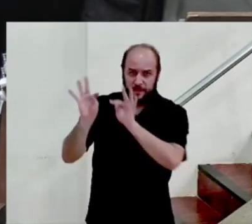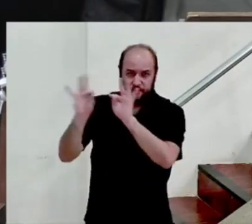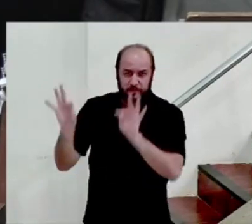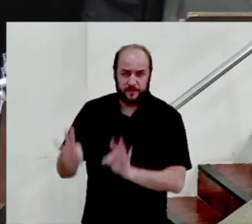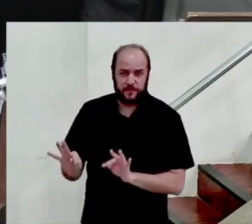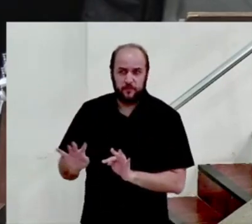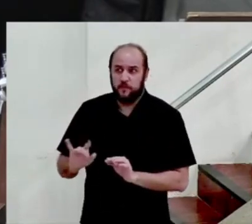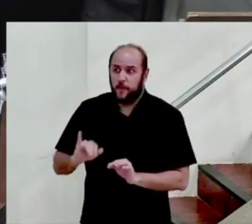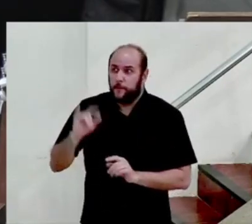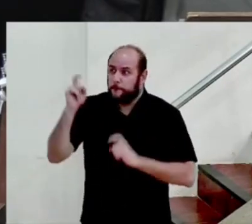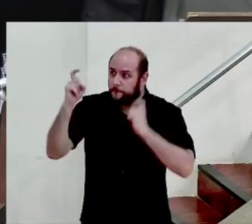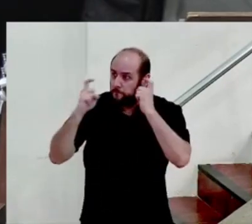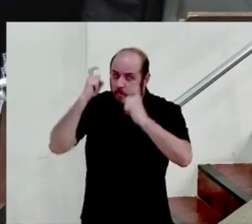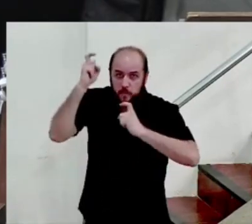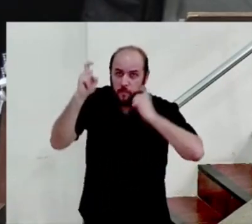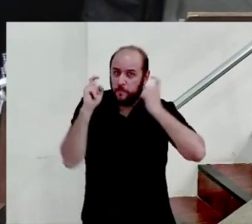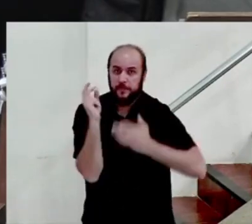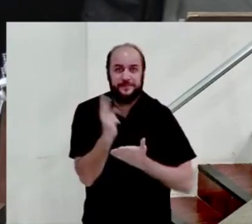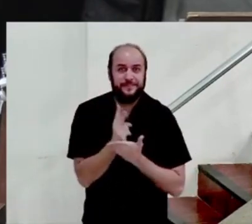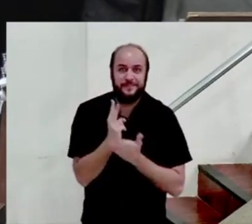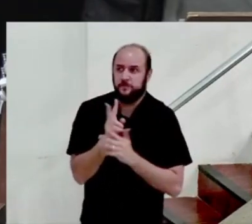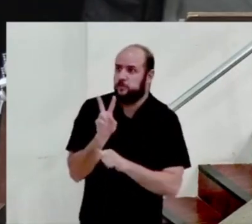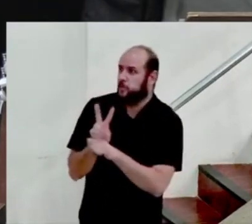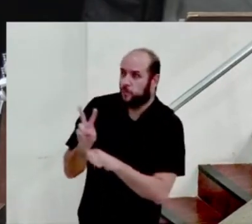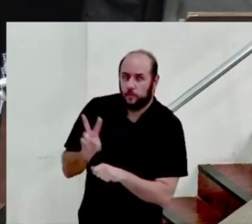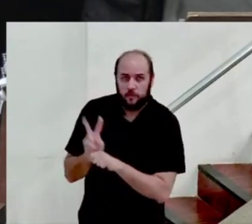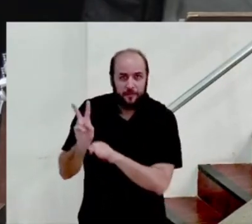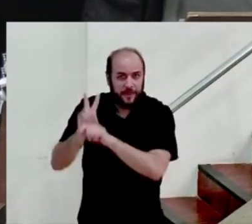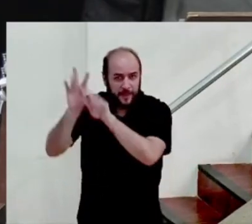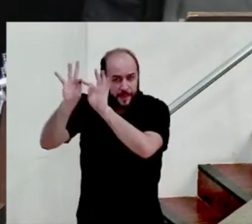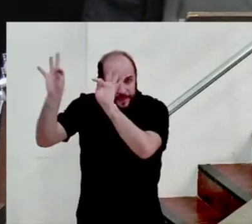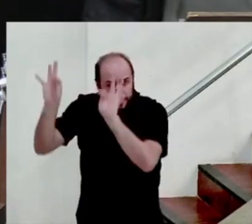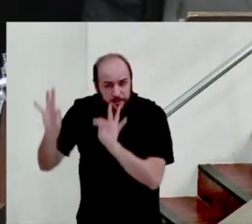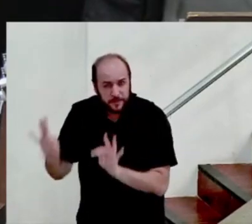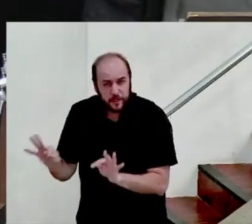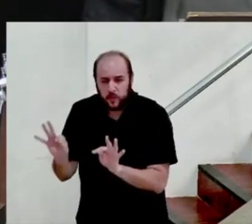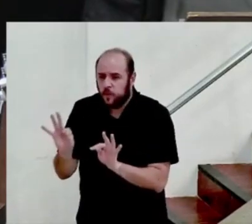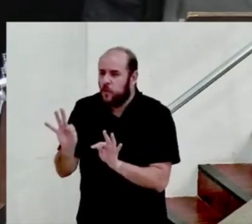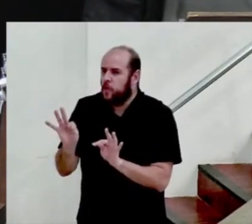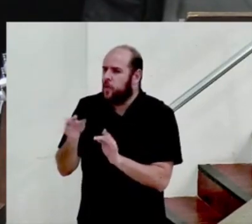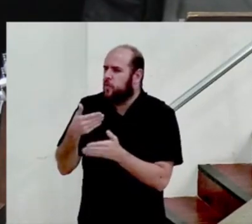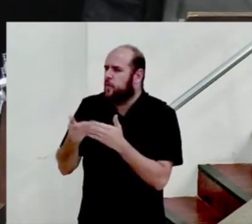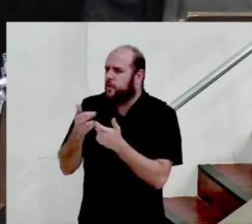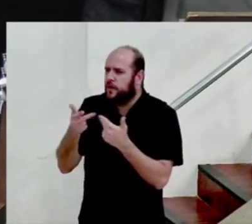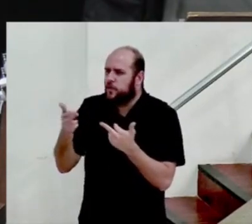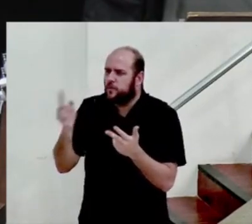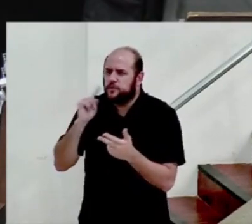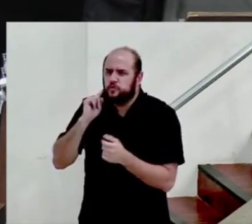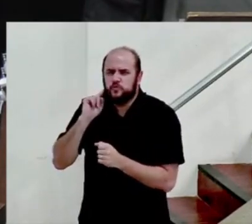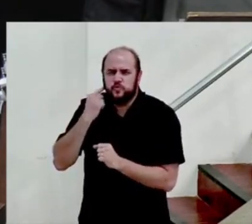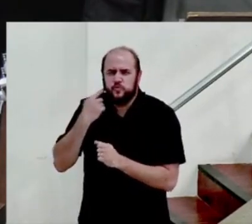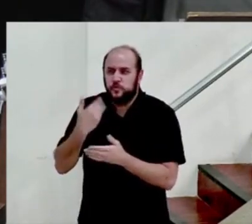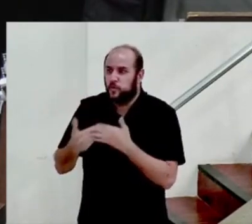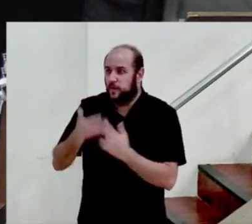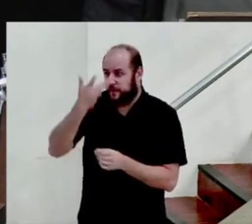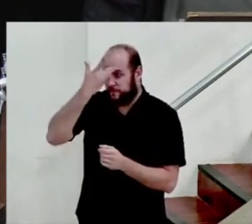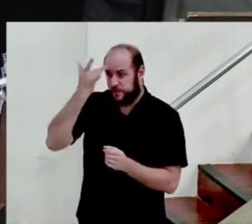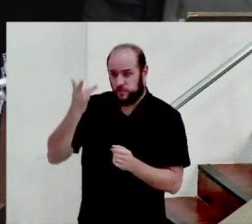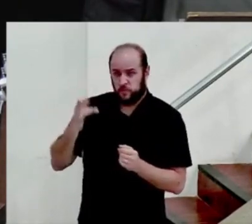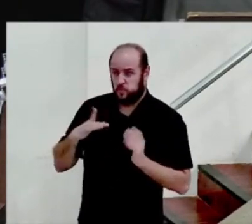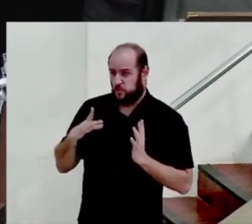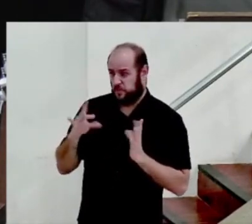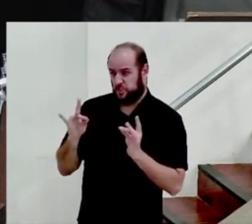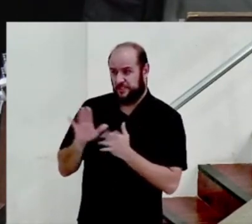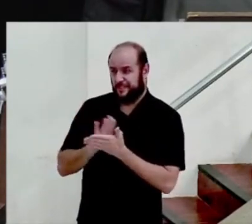a tal ponto de preservar o tabernáculo, que qualquer coisa imunda, impura, ou qualquer pessoa indigna de estar